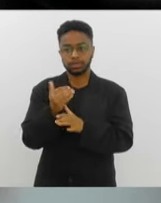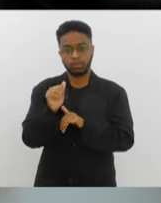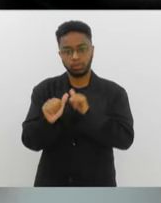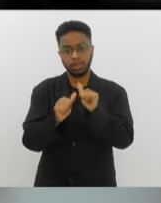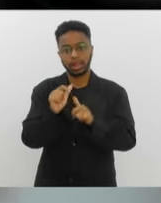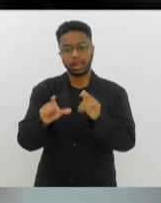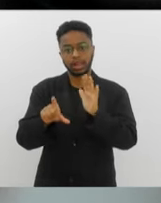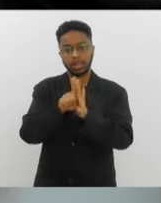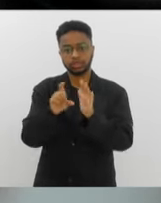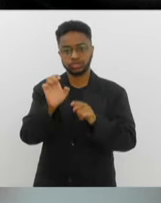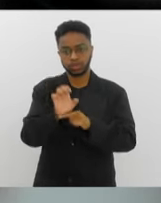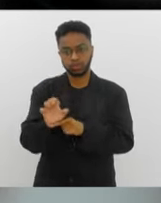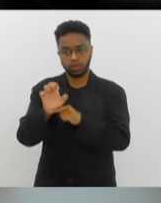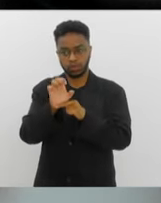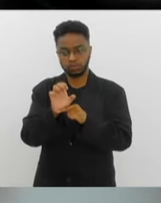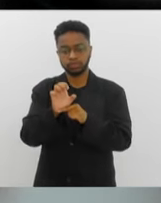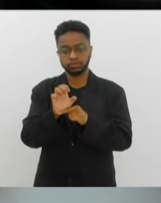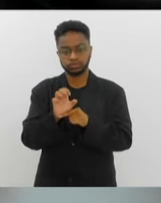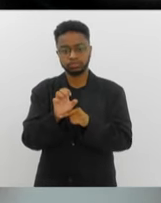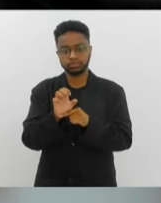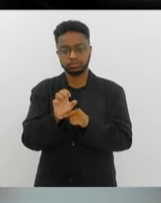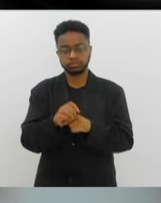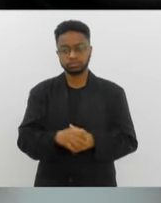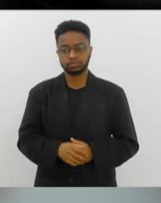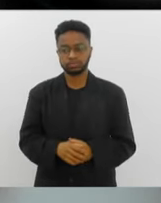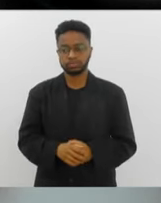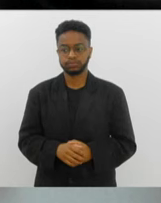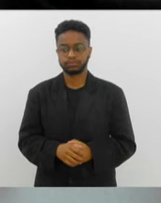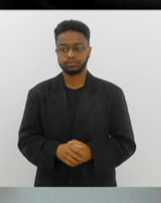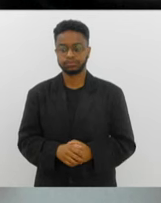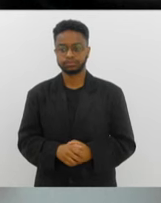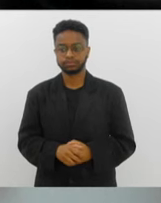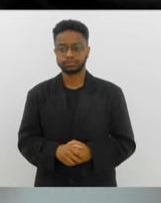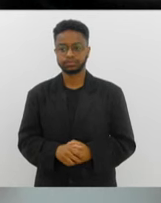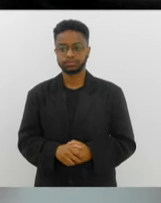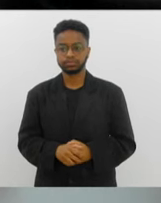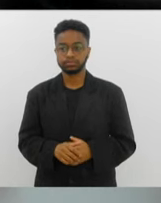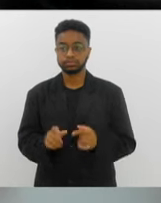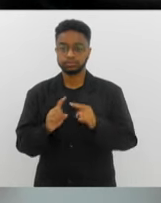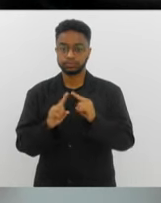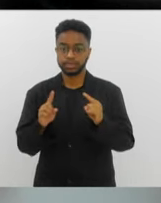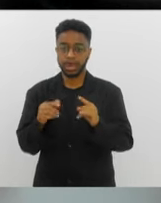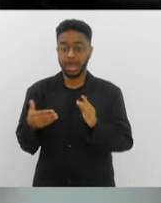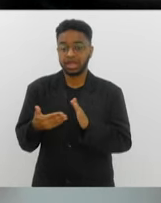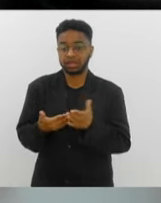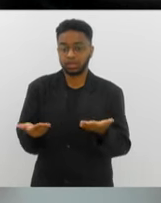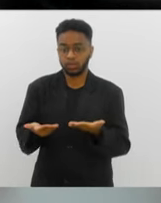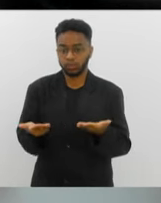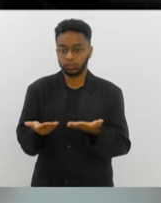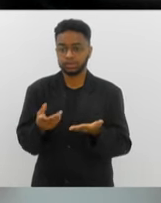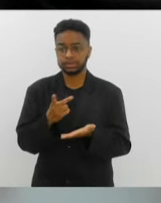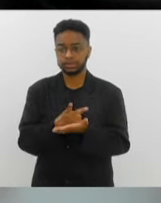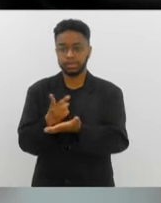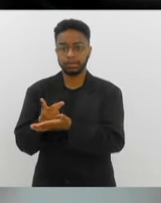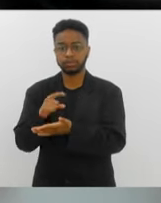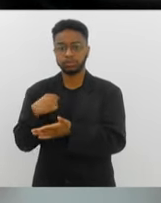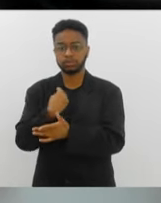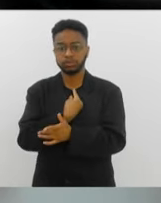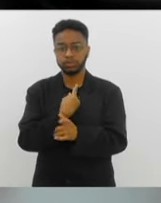Teria que alterar essa lei estadual. Essa lei, é isso. Né? E criar. Mas, assim, a gente até hoje, todas as vezes que a gente se deparou